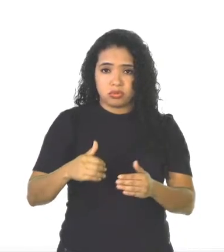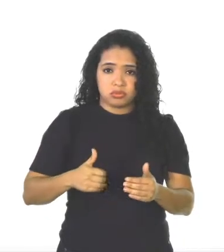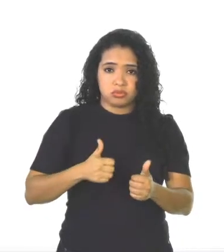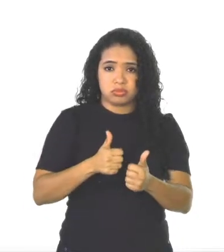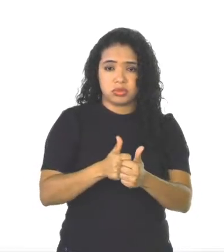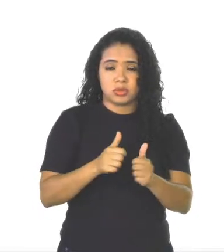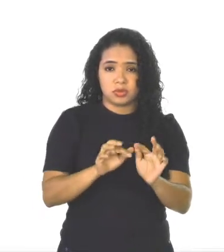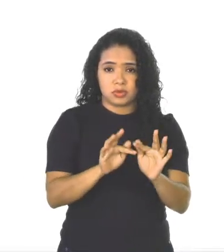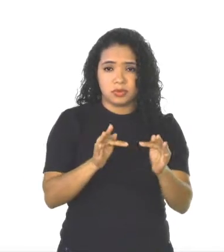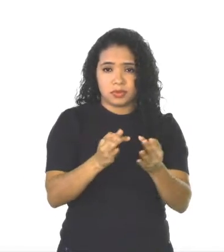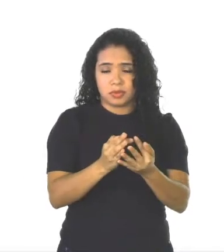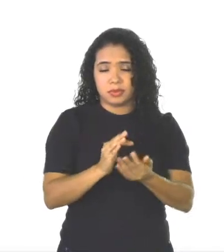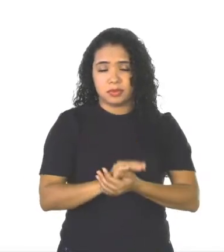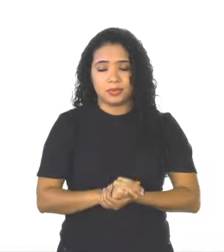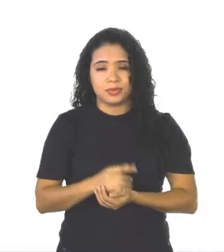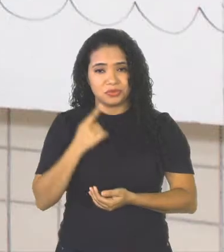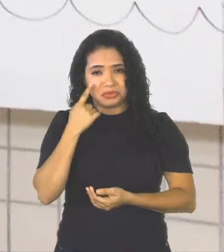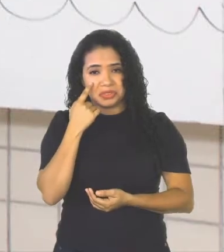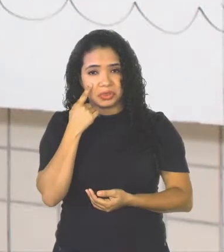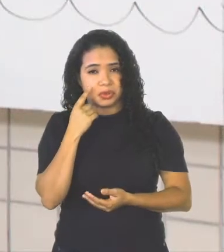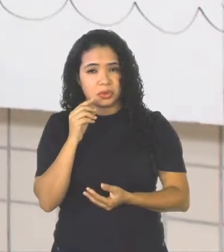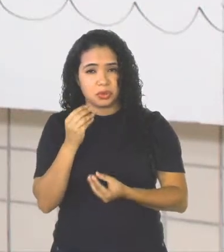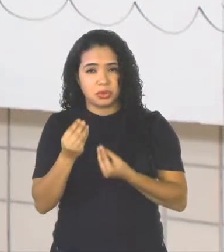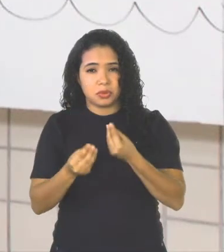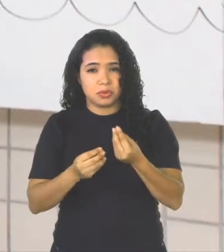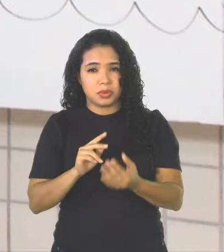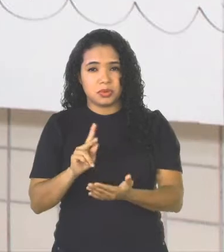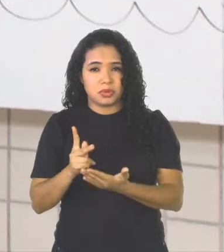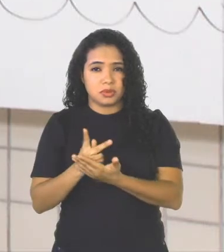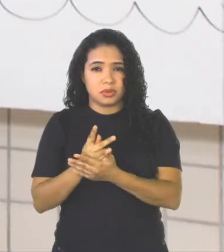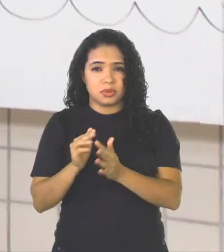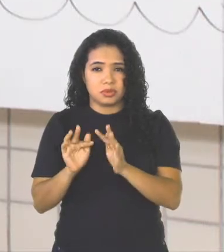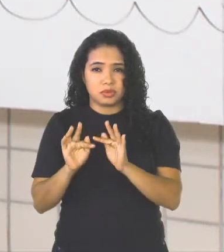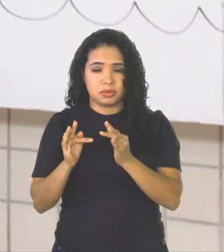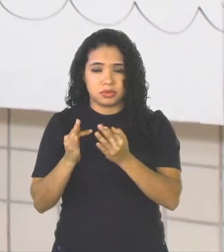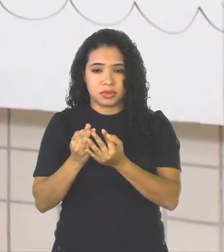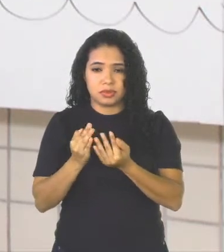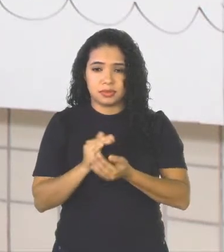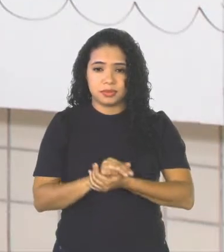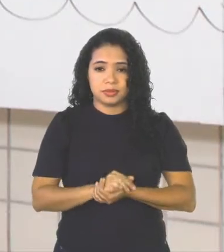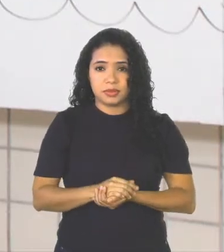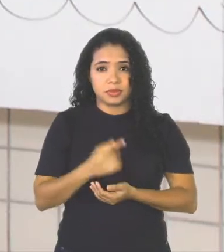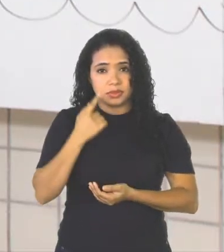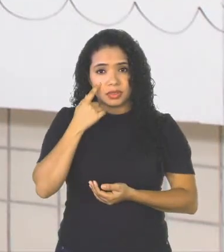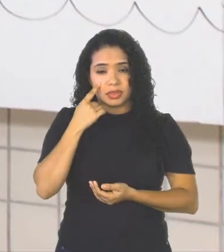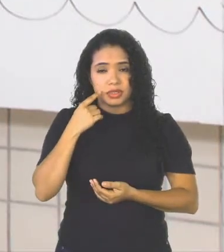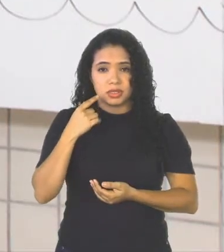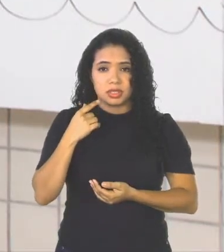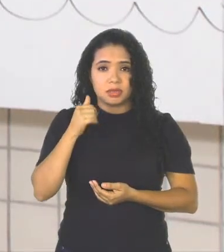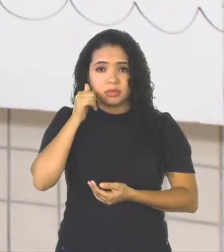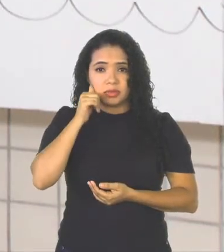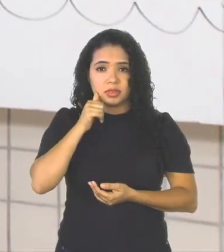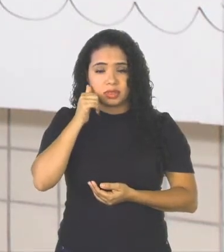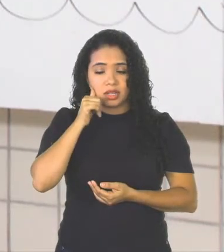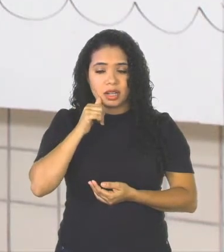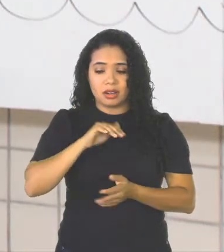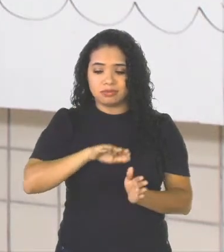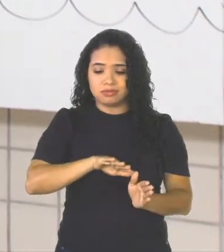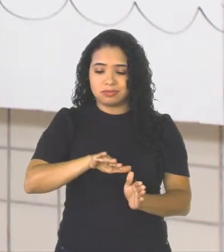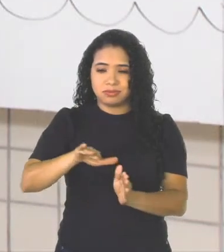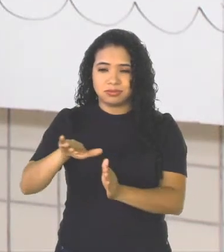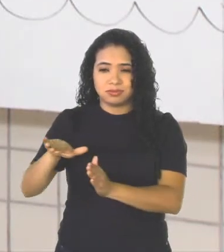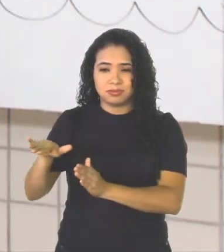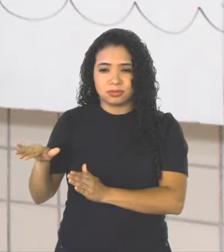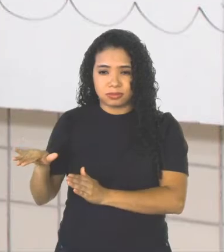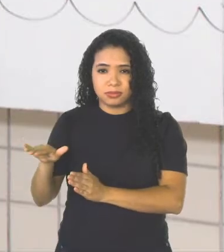família. Vejam só como funciona, né, uma sociedade patriarcalista. Vocês veem que a mulher ela é marginalizada, né, o